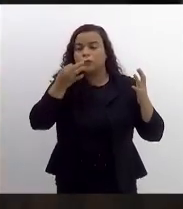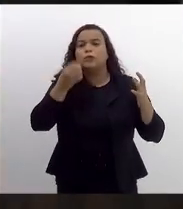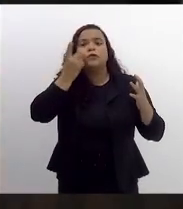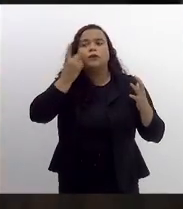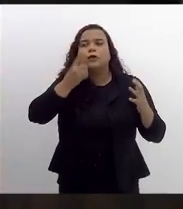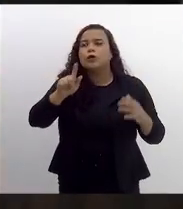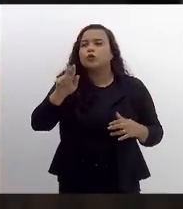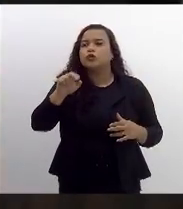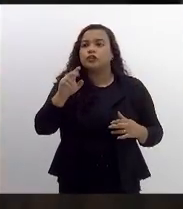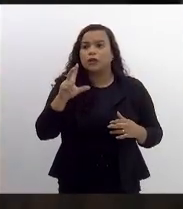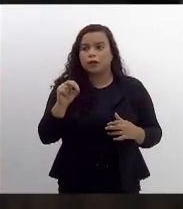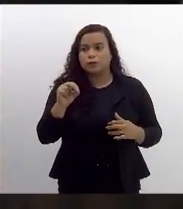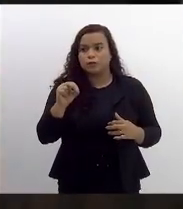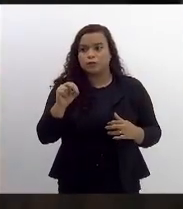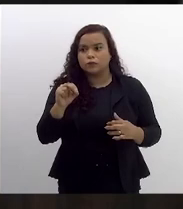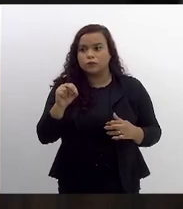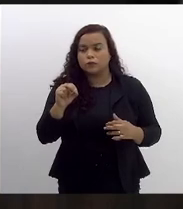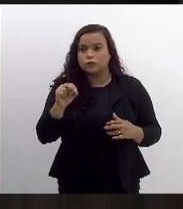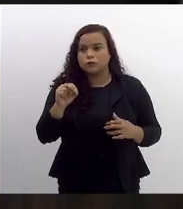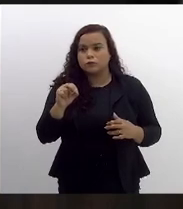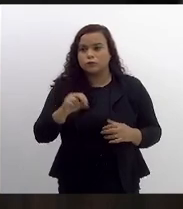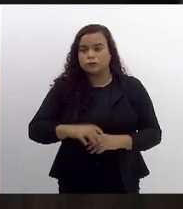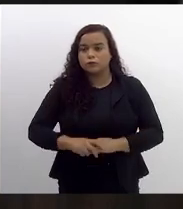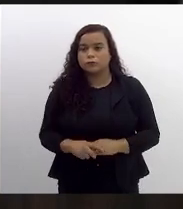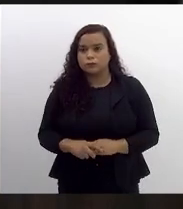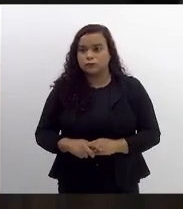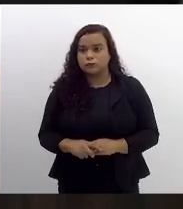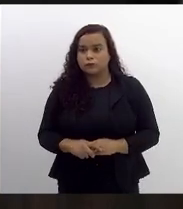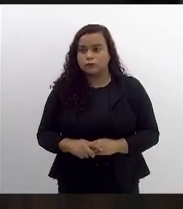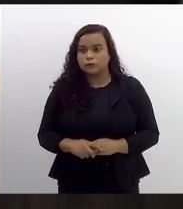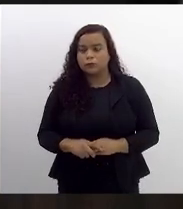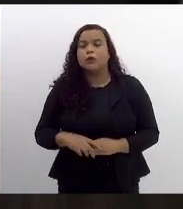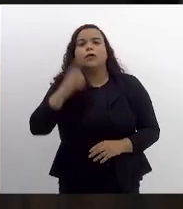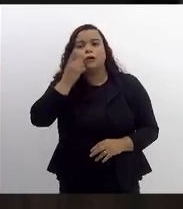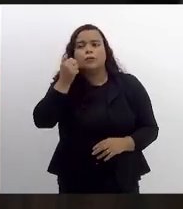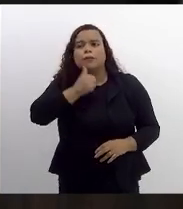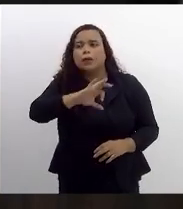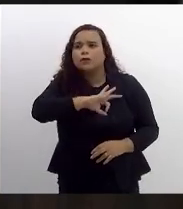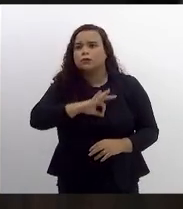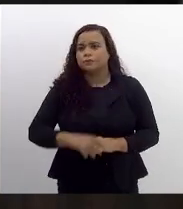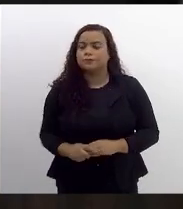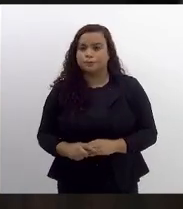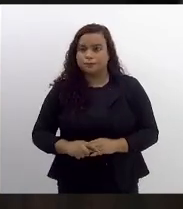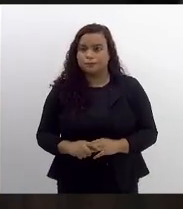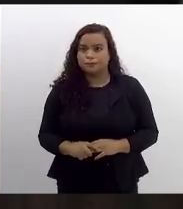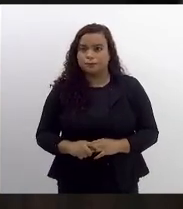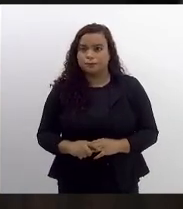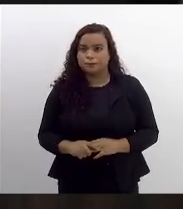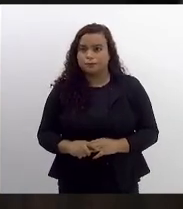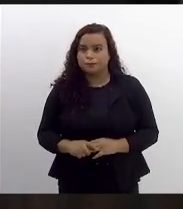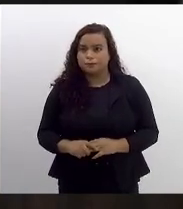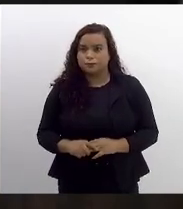Gustavo Schmidt estado Gustavo Schmidt está da Marta Rocha